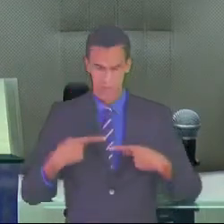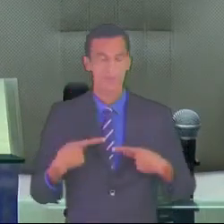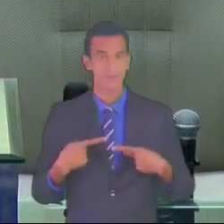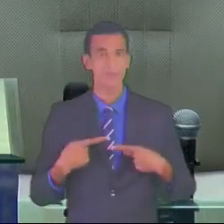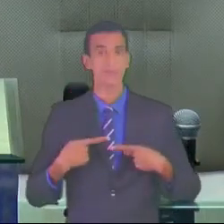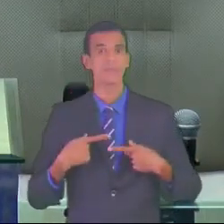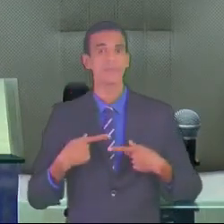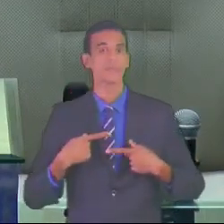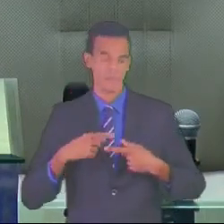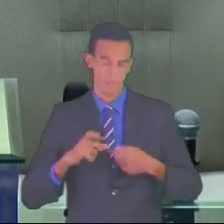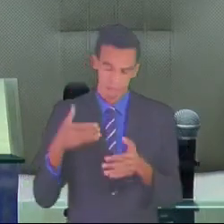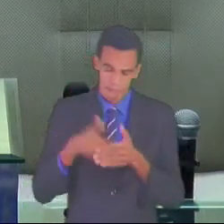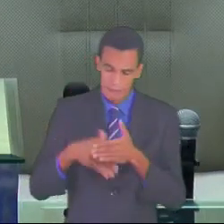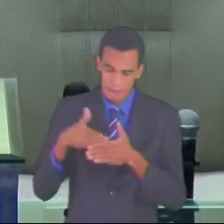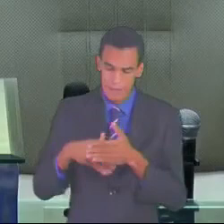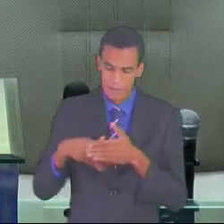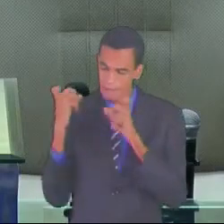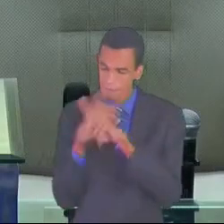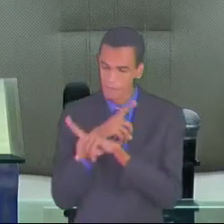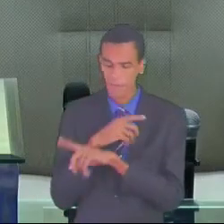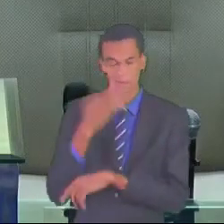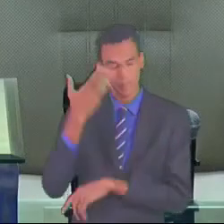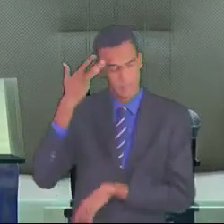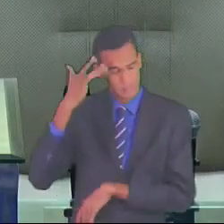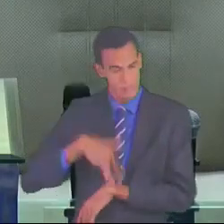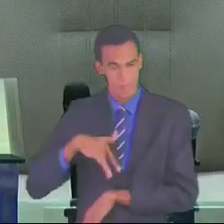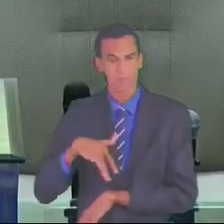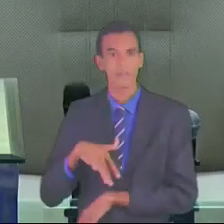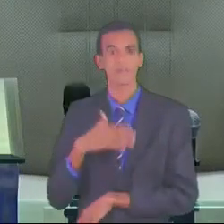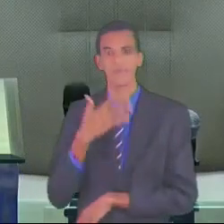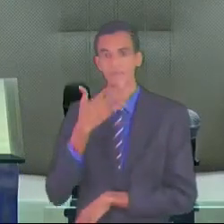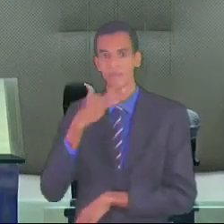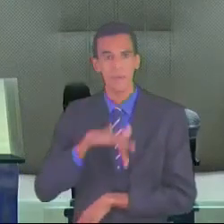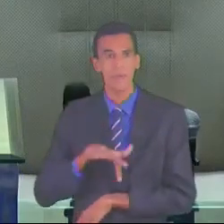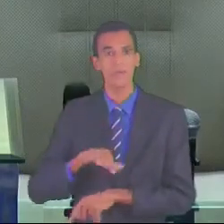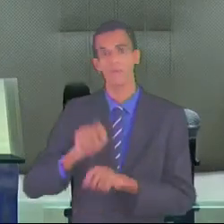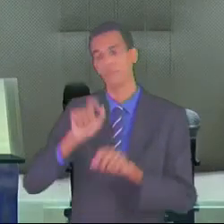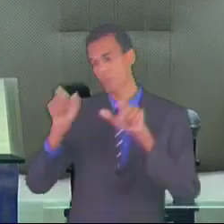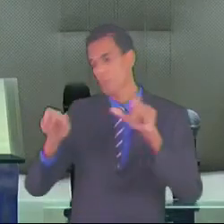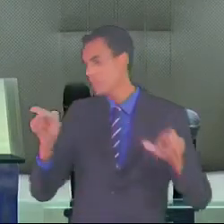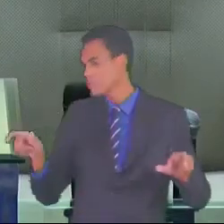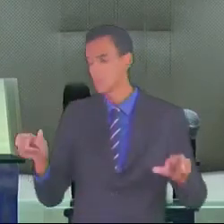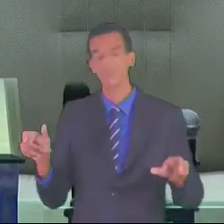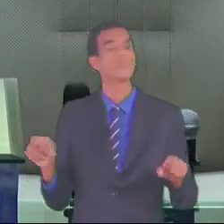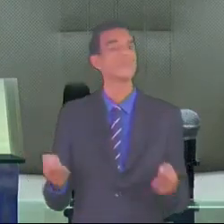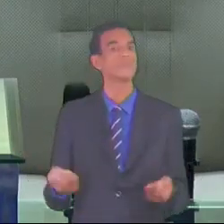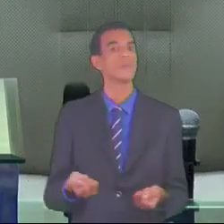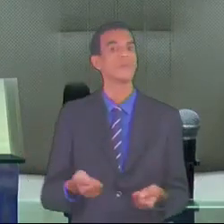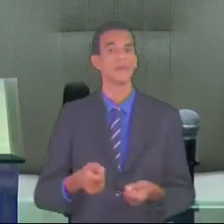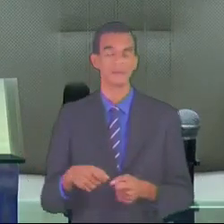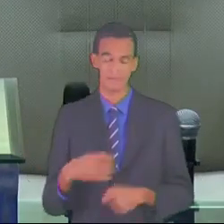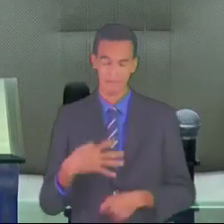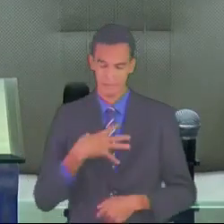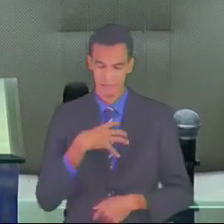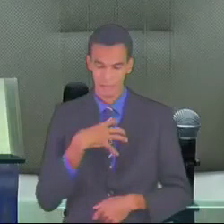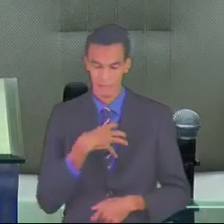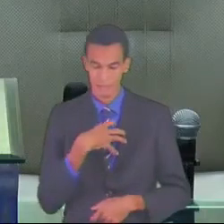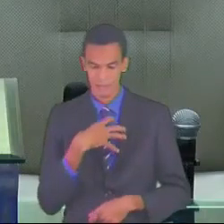que o homem realmente não tem ninguém. E não tem ninguém, irmãos, essa é uma palavra que machuca,